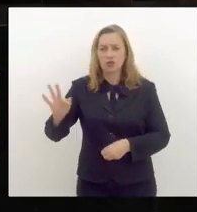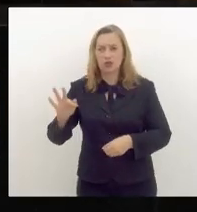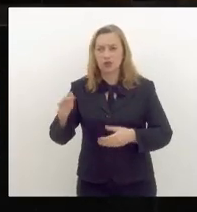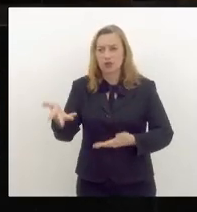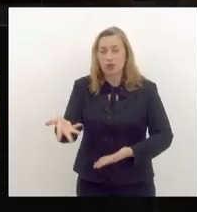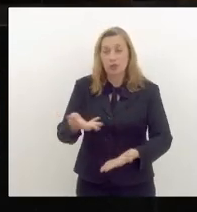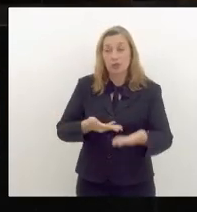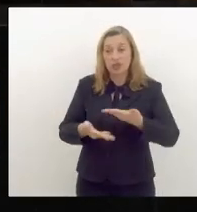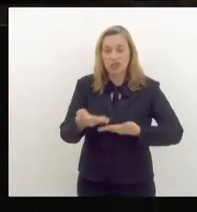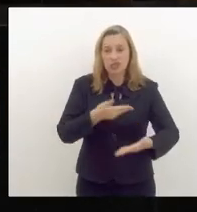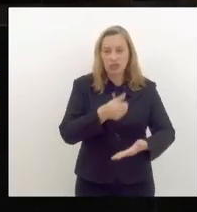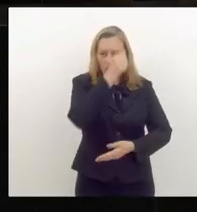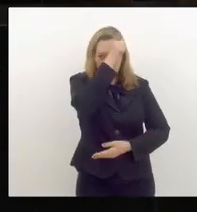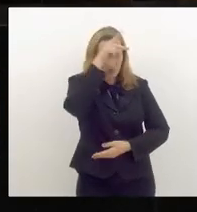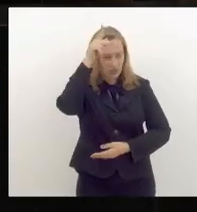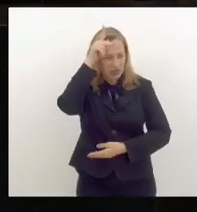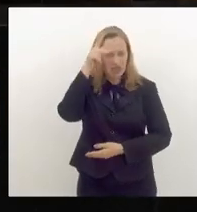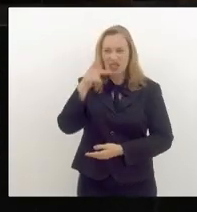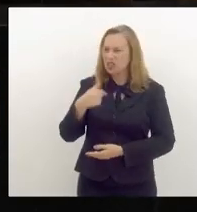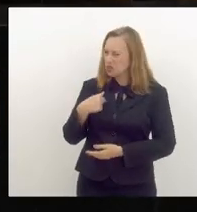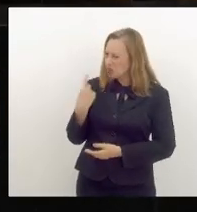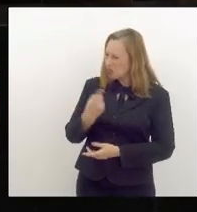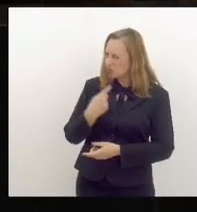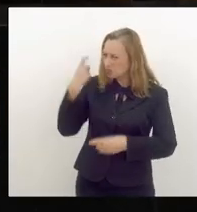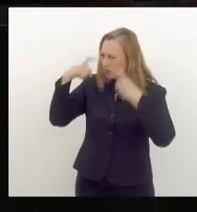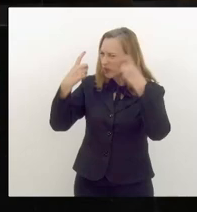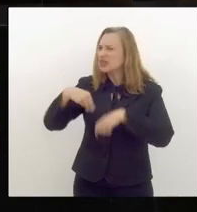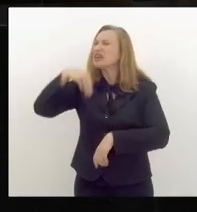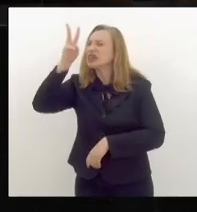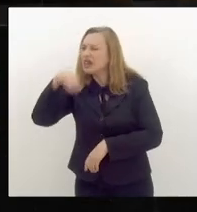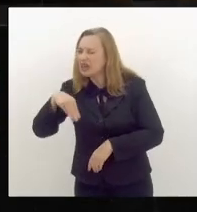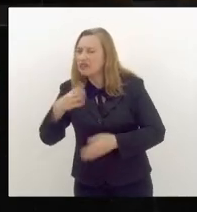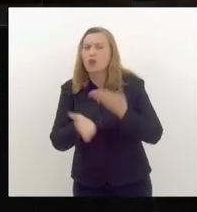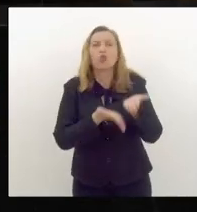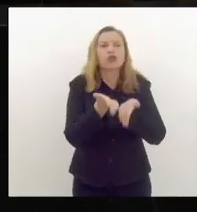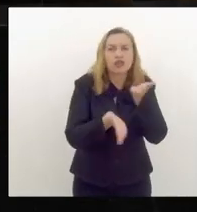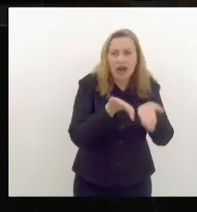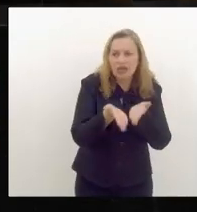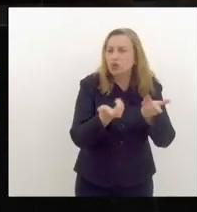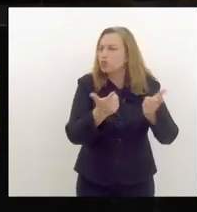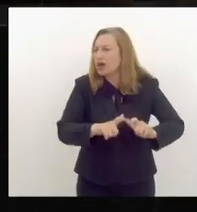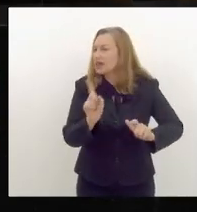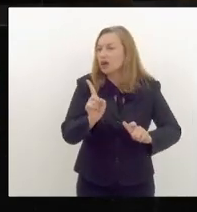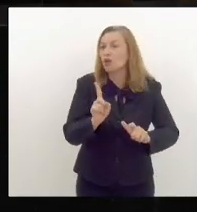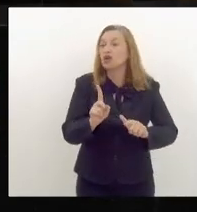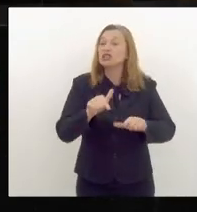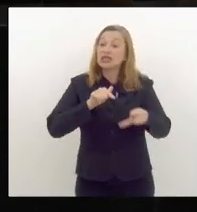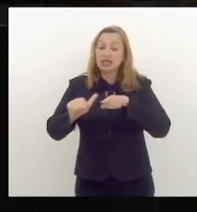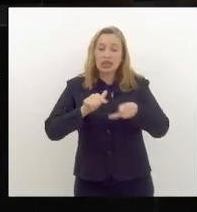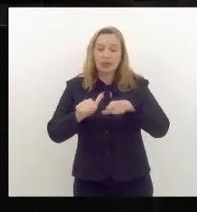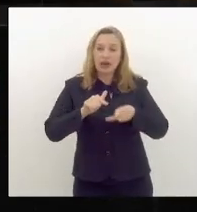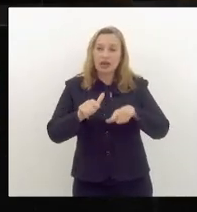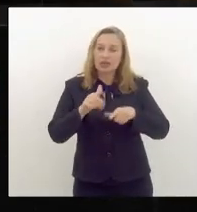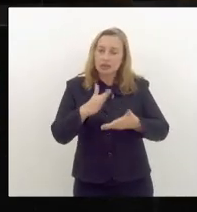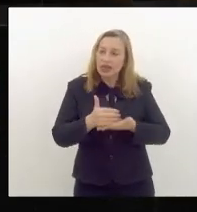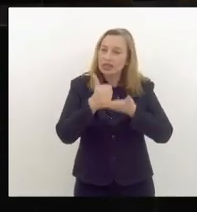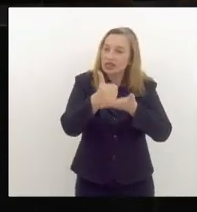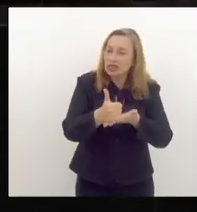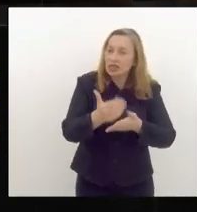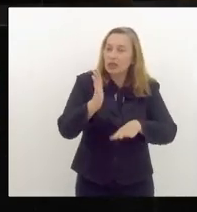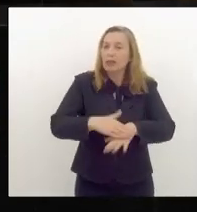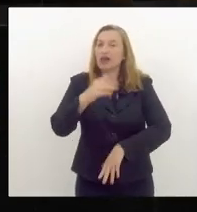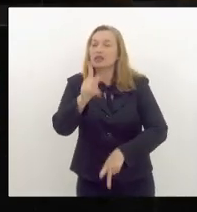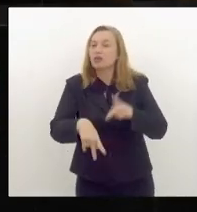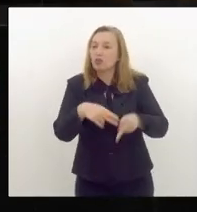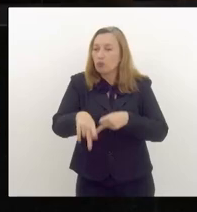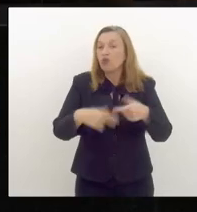está incomodado em quem vai ser o pai da criança a gente está trabalhando para que a gente leve mais dignidade a